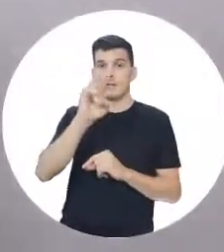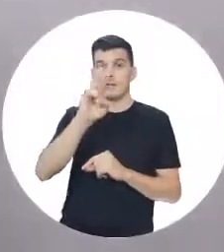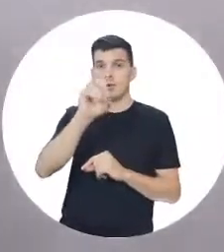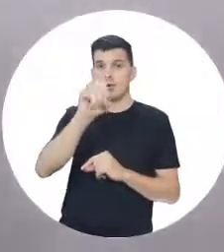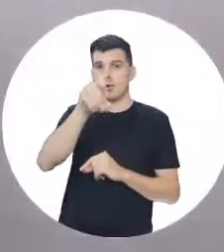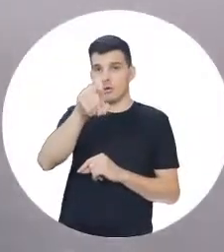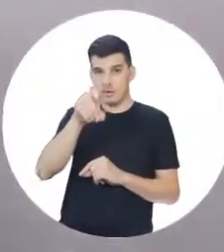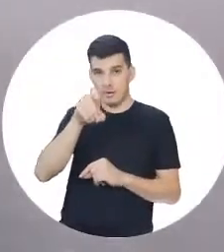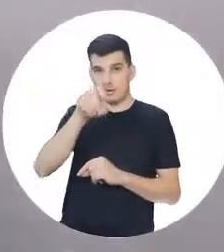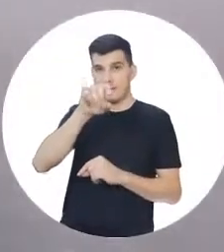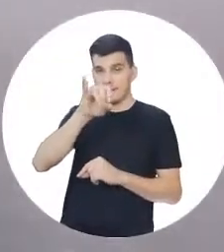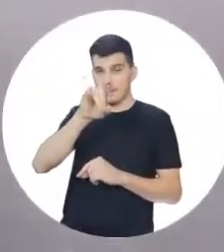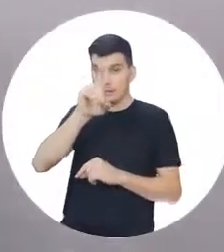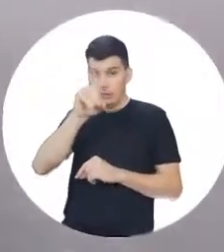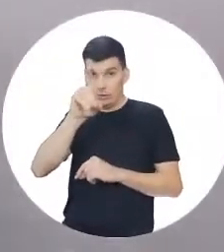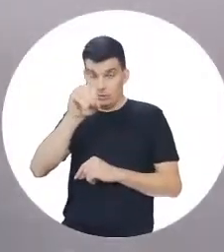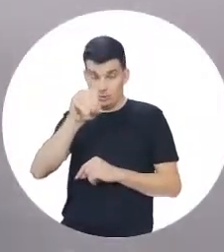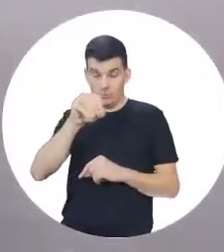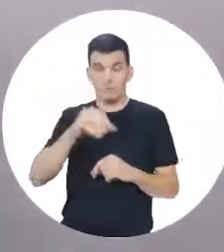Hidróxido